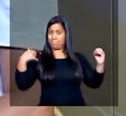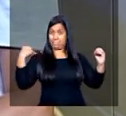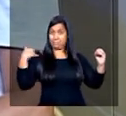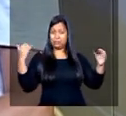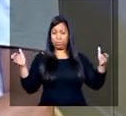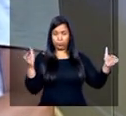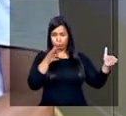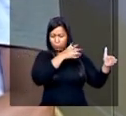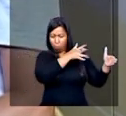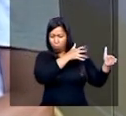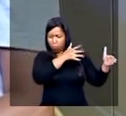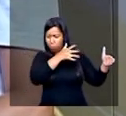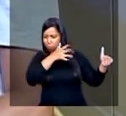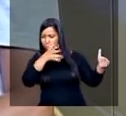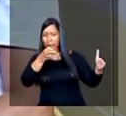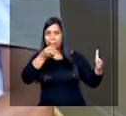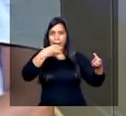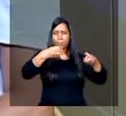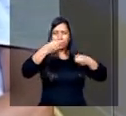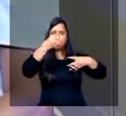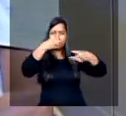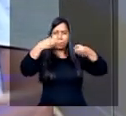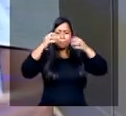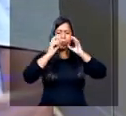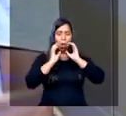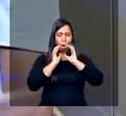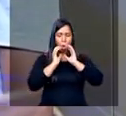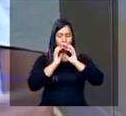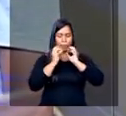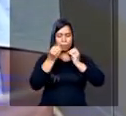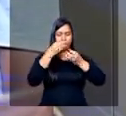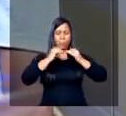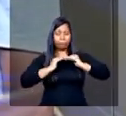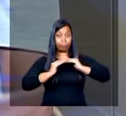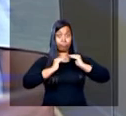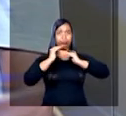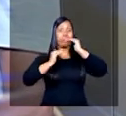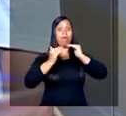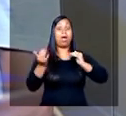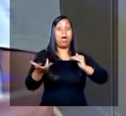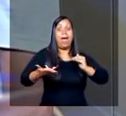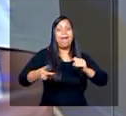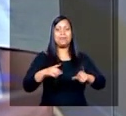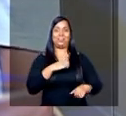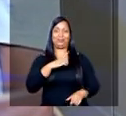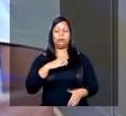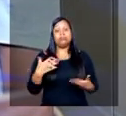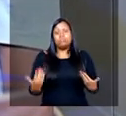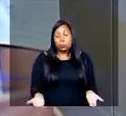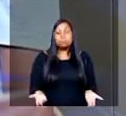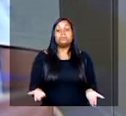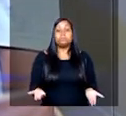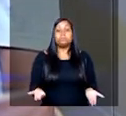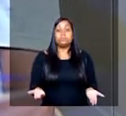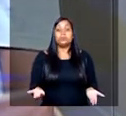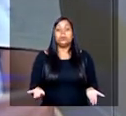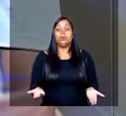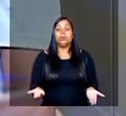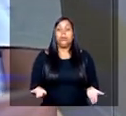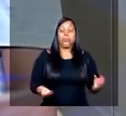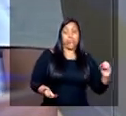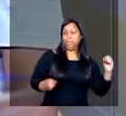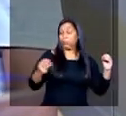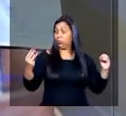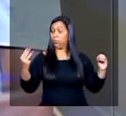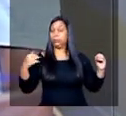numa velocidade de formação cerebral muito intensa e muito grande, né? Então, de 0 a